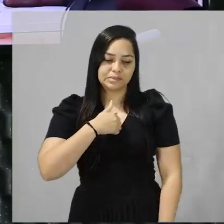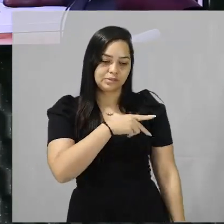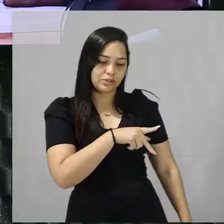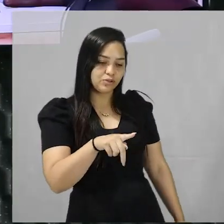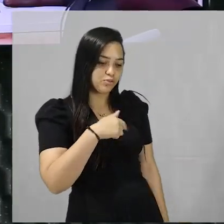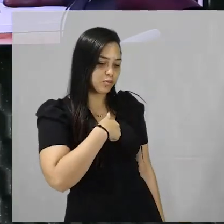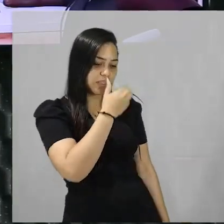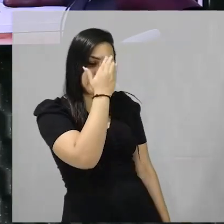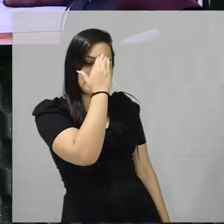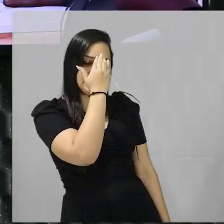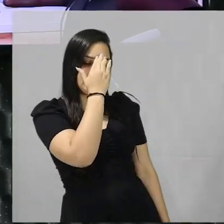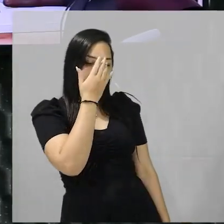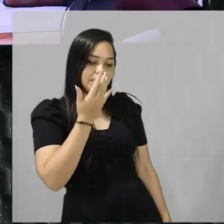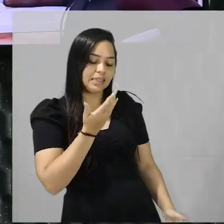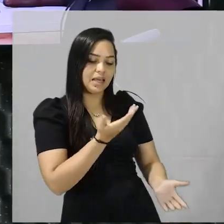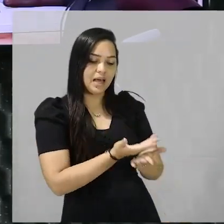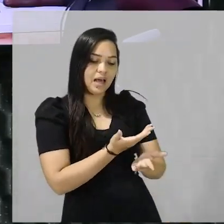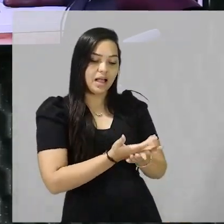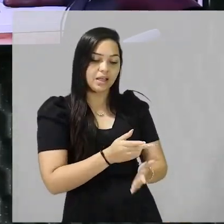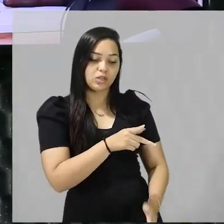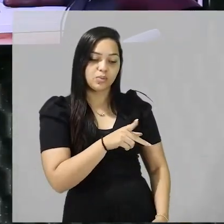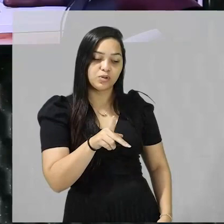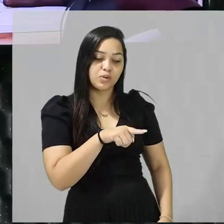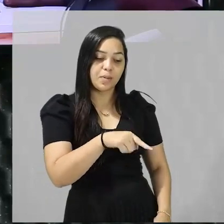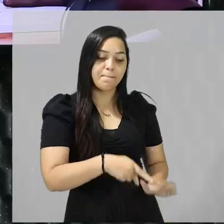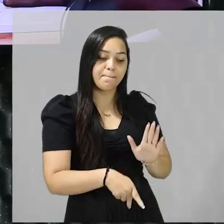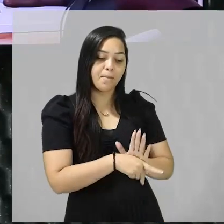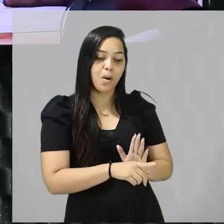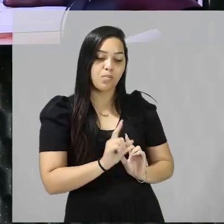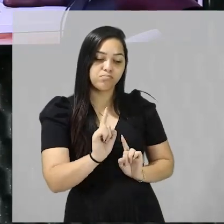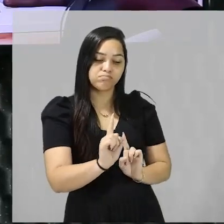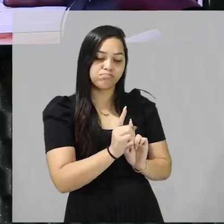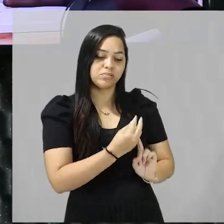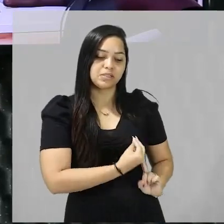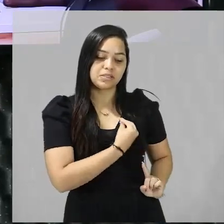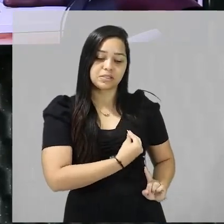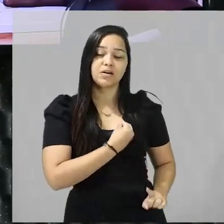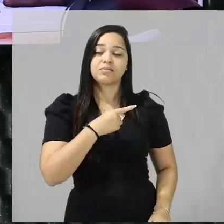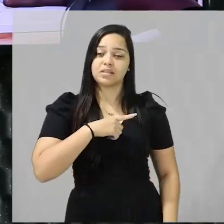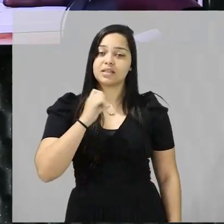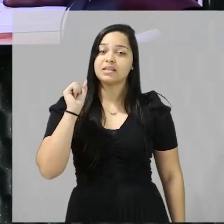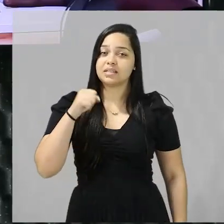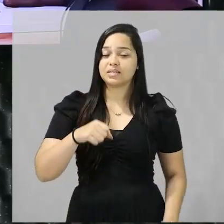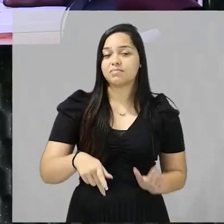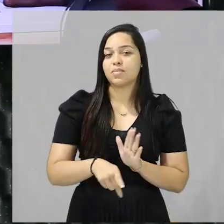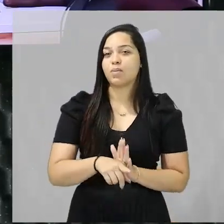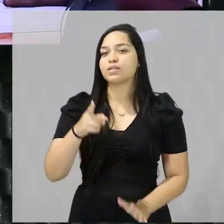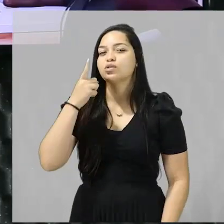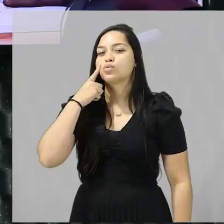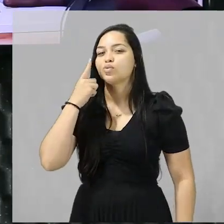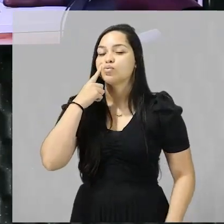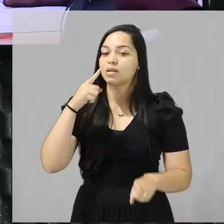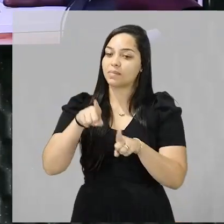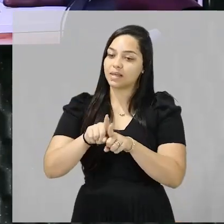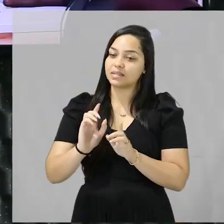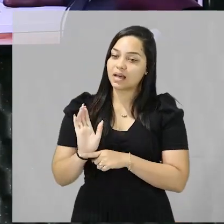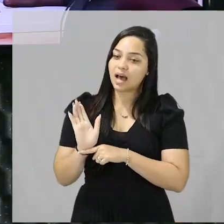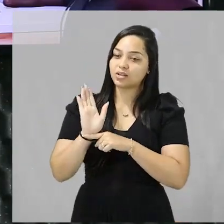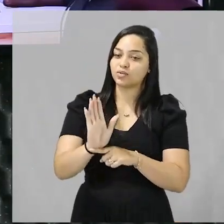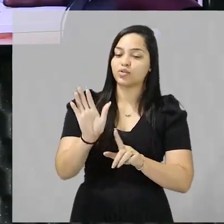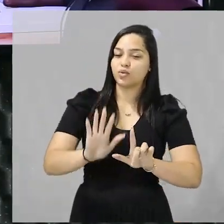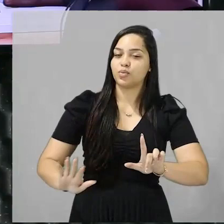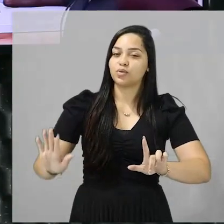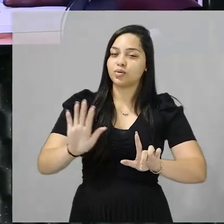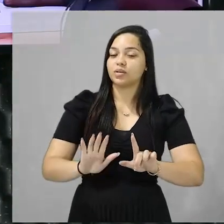entendendo determinada coisa na aula aqui do professor presencial. Nós temos esse tira dúvidas, nós temos este reforço da plataforma